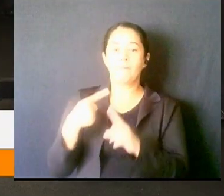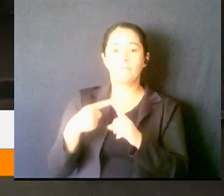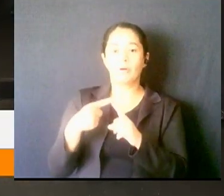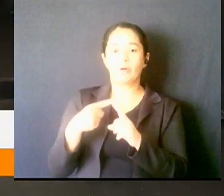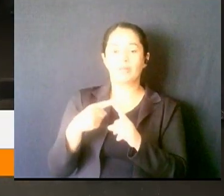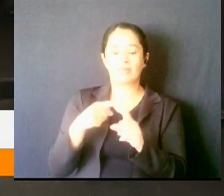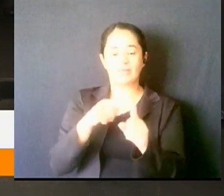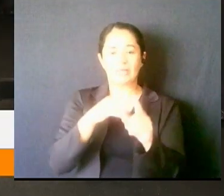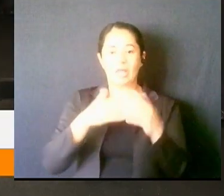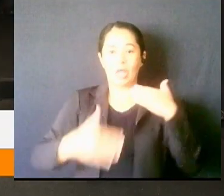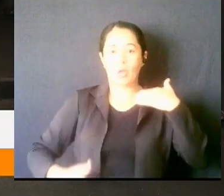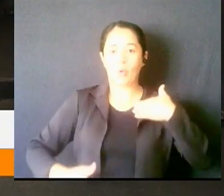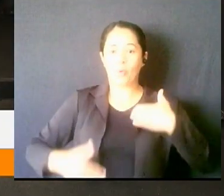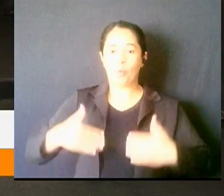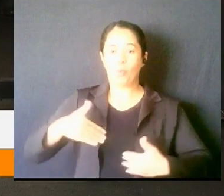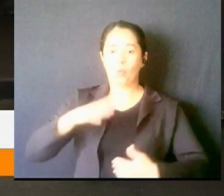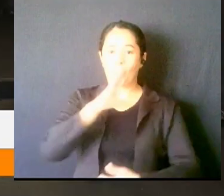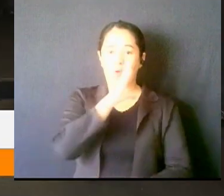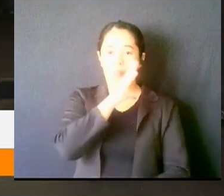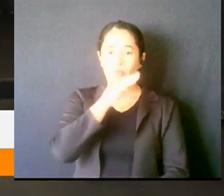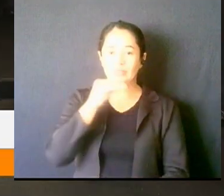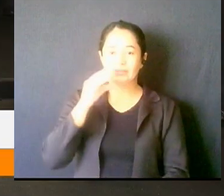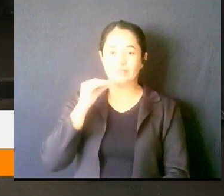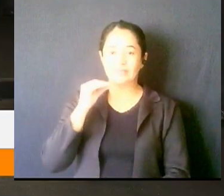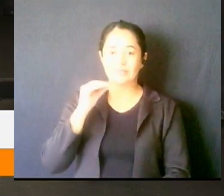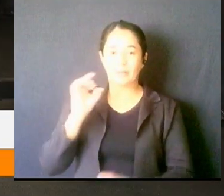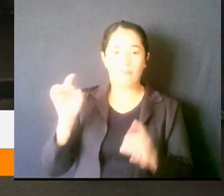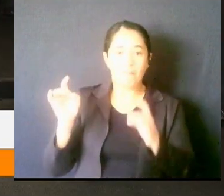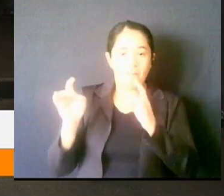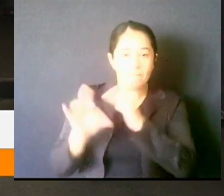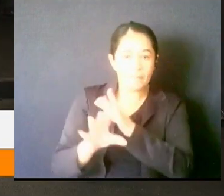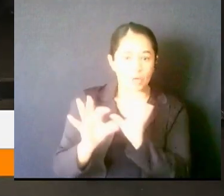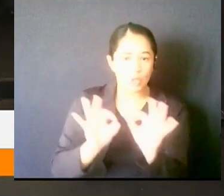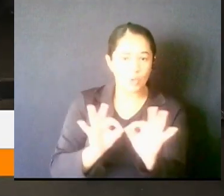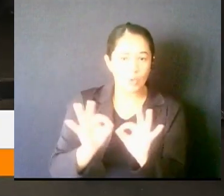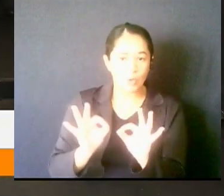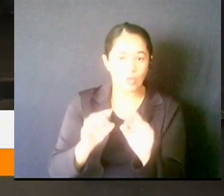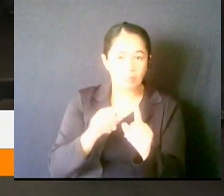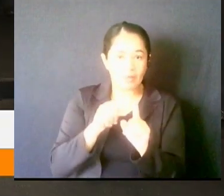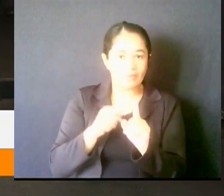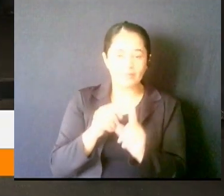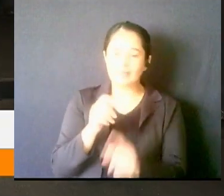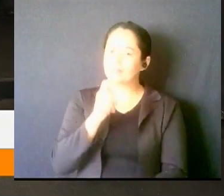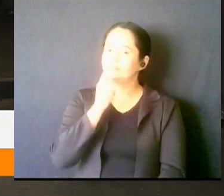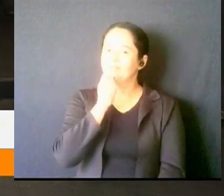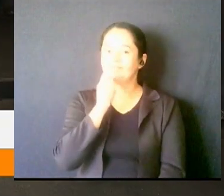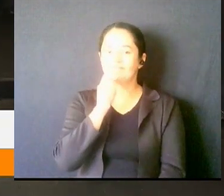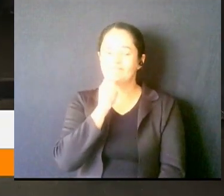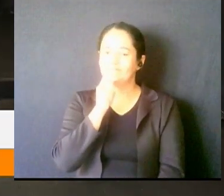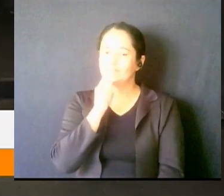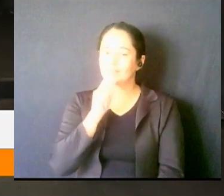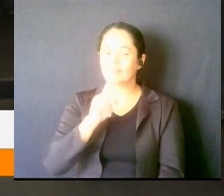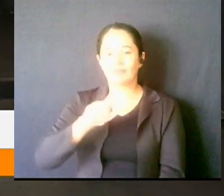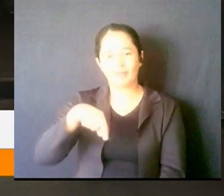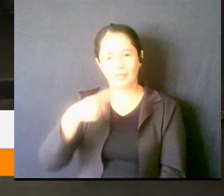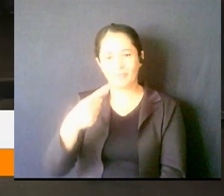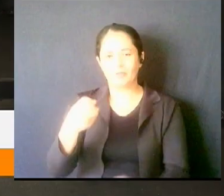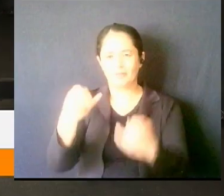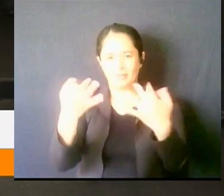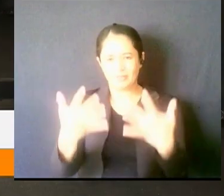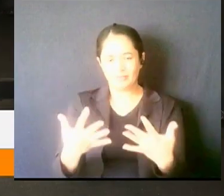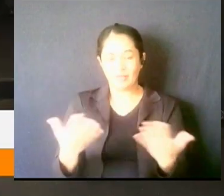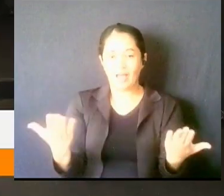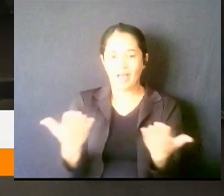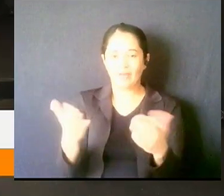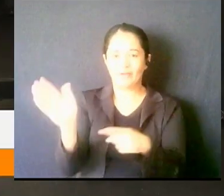preparado, né, para uma gravidez precoce. Então, daqui a pouquinho a gente fala sobre isso. Mas agora vamos exibir, então,